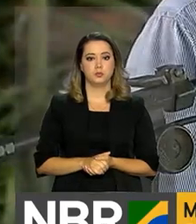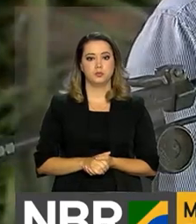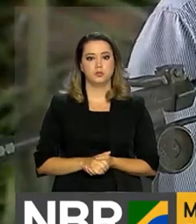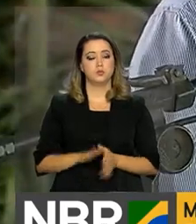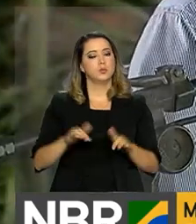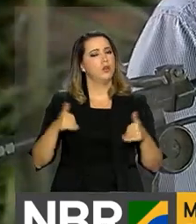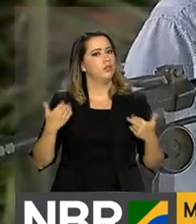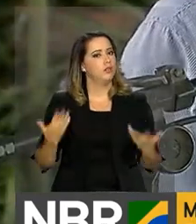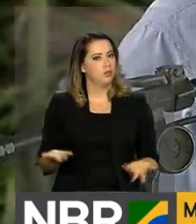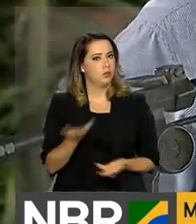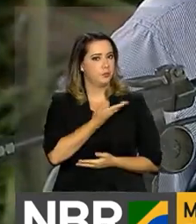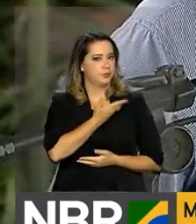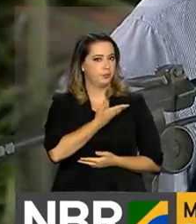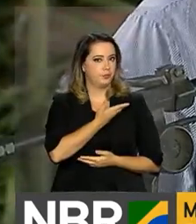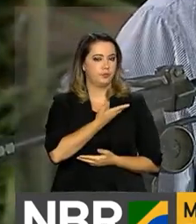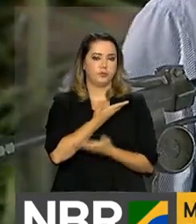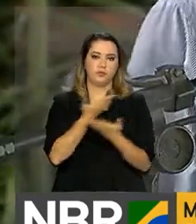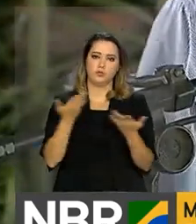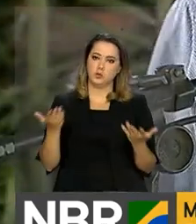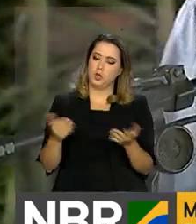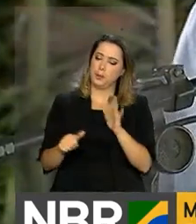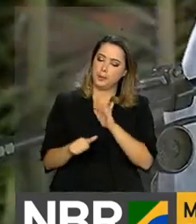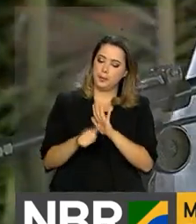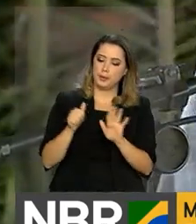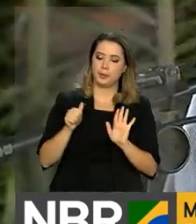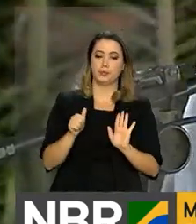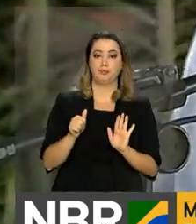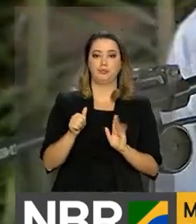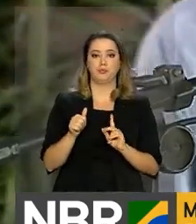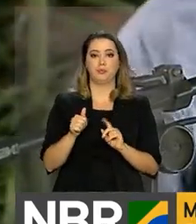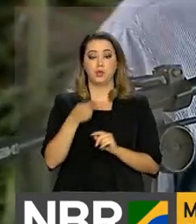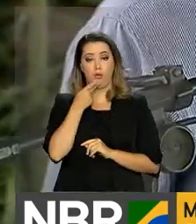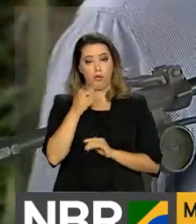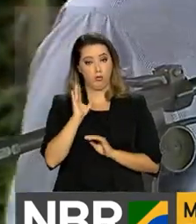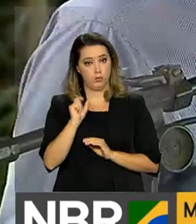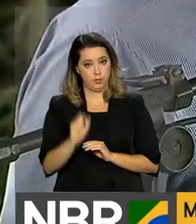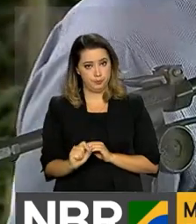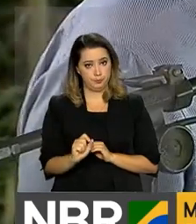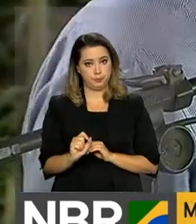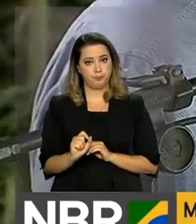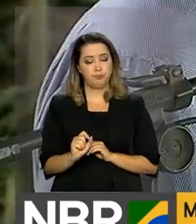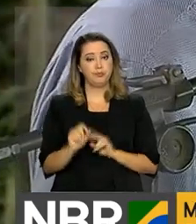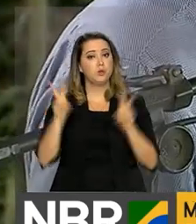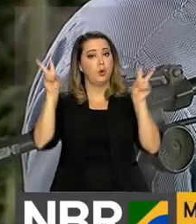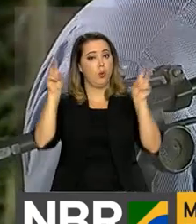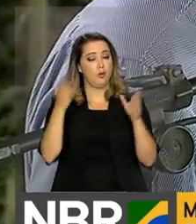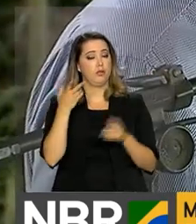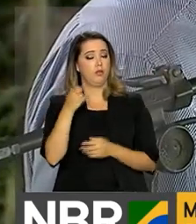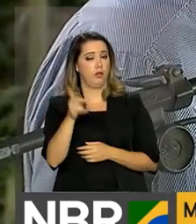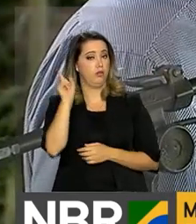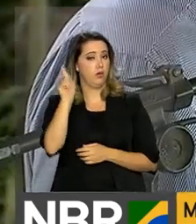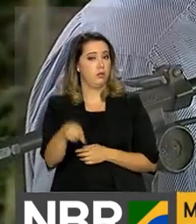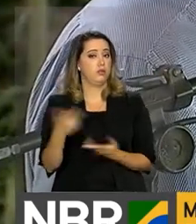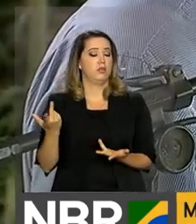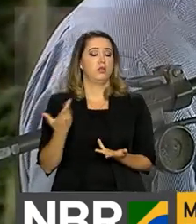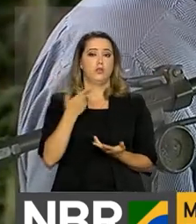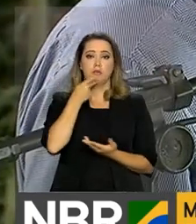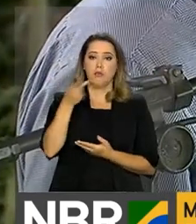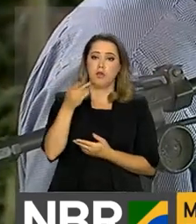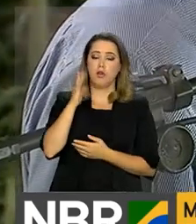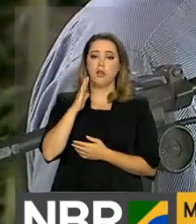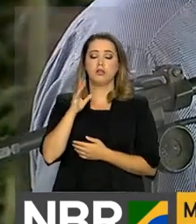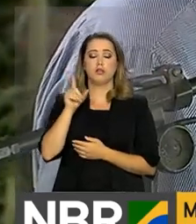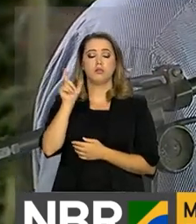Muito bem, meus amigos, minhas amigas, eu quero primeiro fazer uma observação. E esta observação é